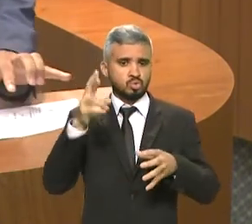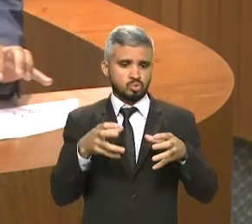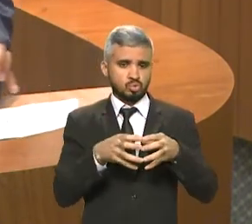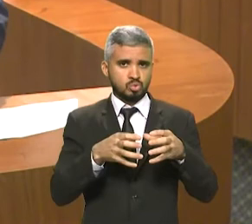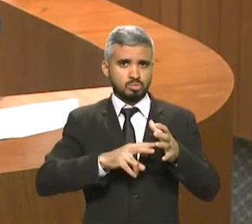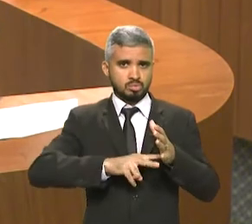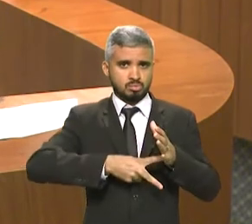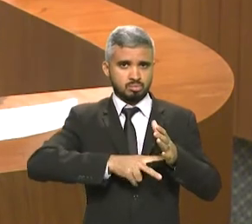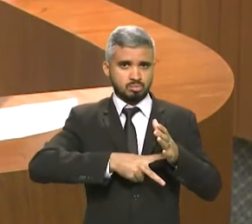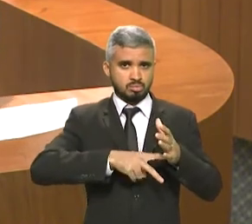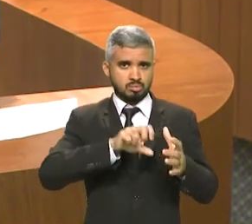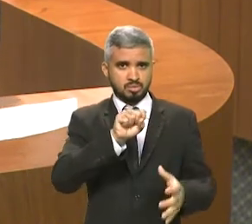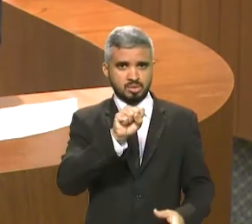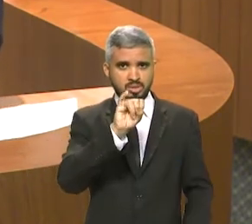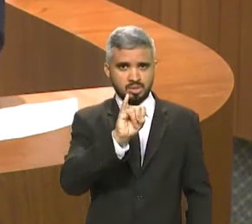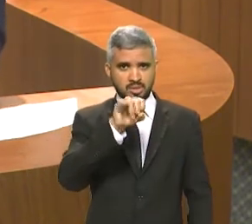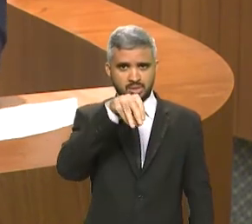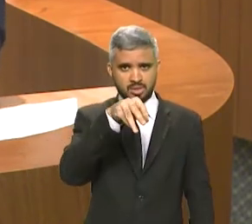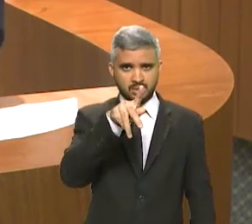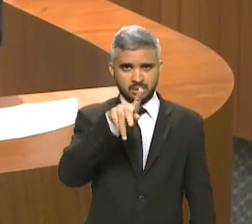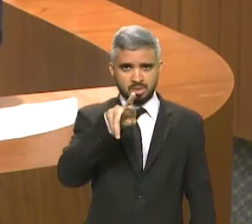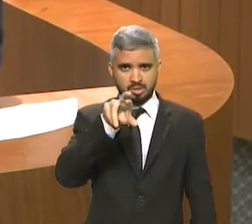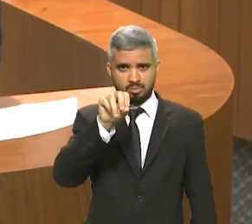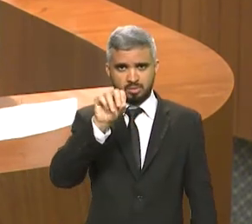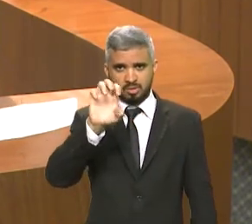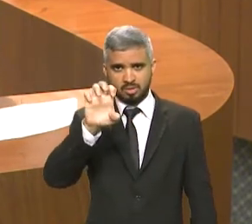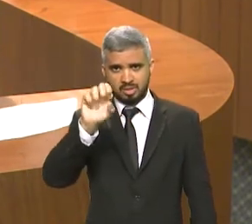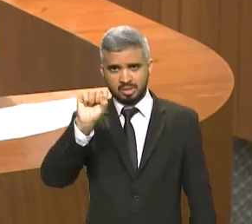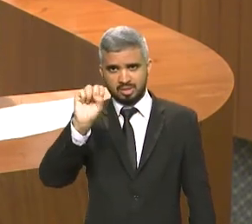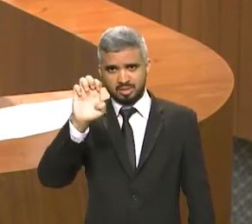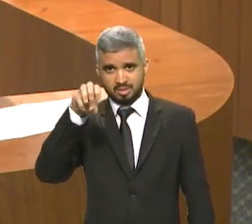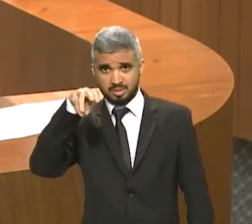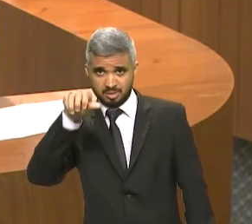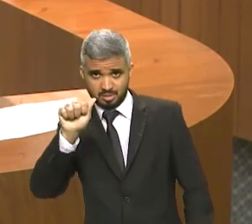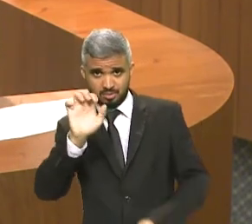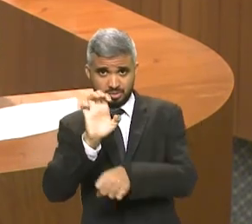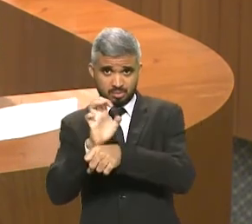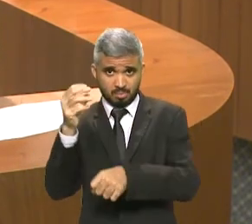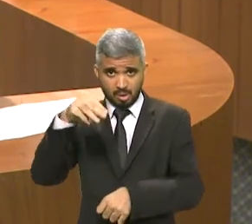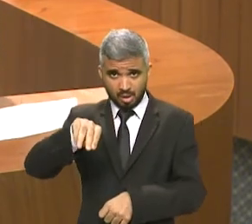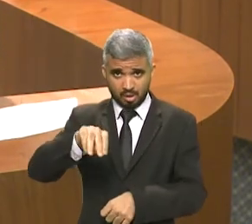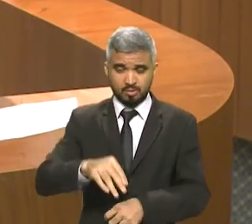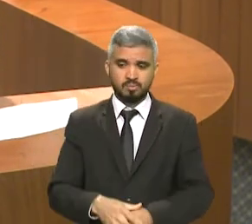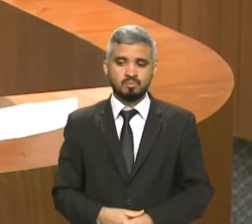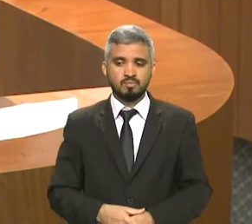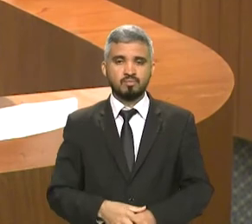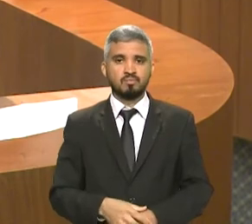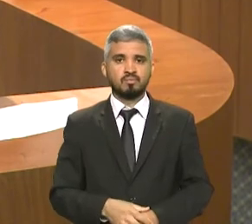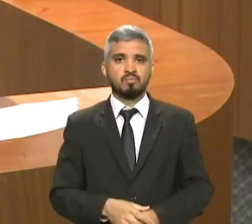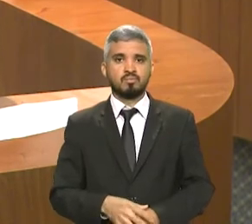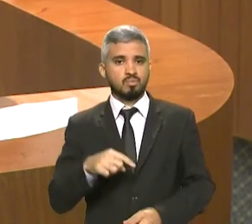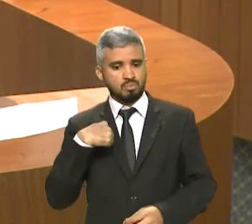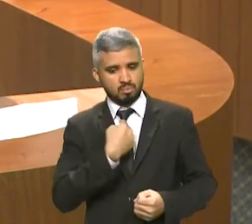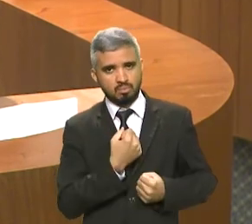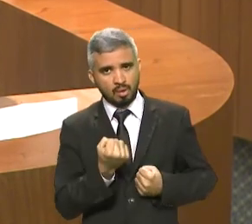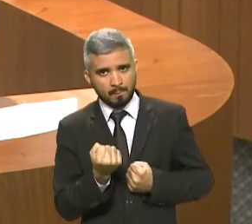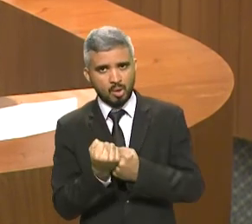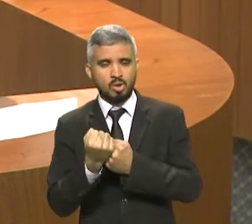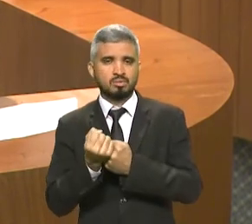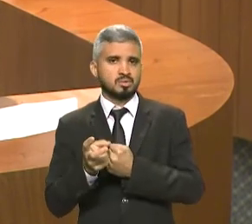Eu tinha para o momento, professor do estado do Maranhão, continuamos na luta em defesa de vossas senhorias.